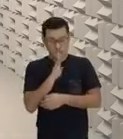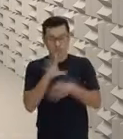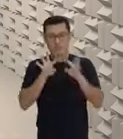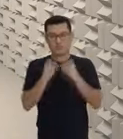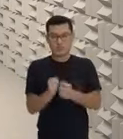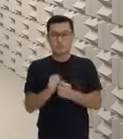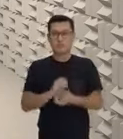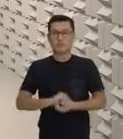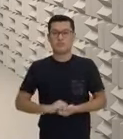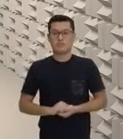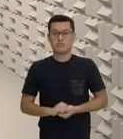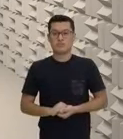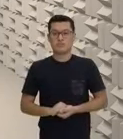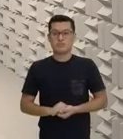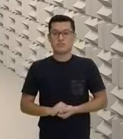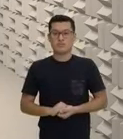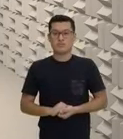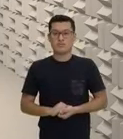absoluto um